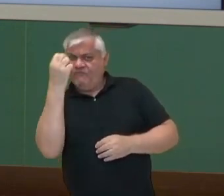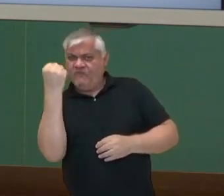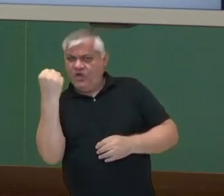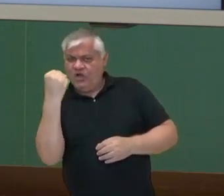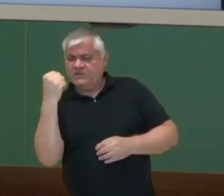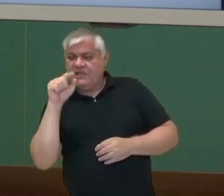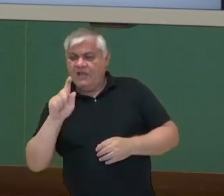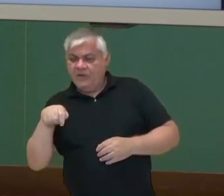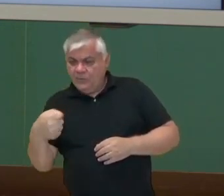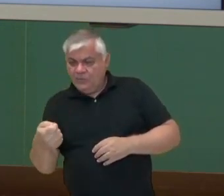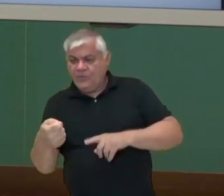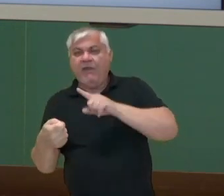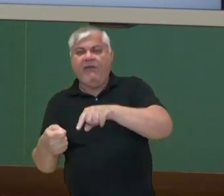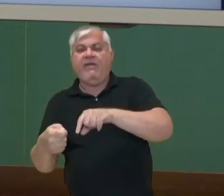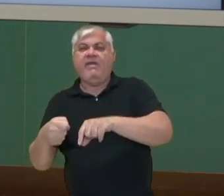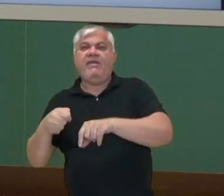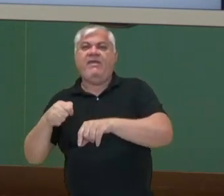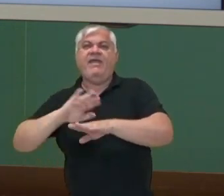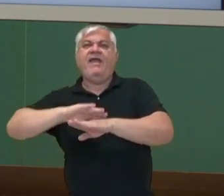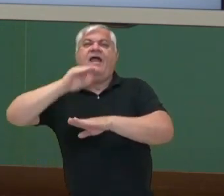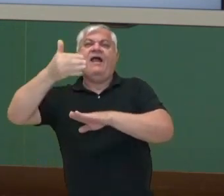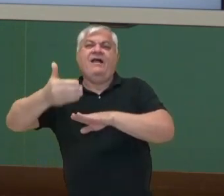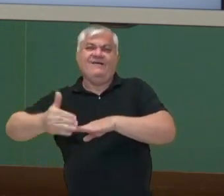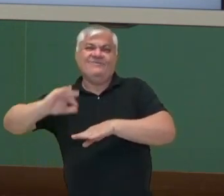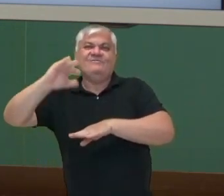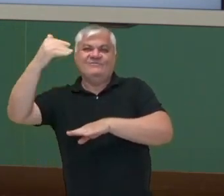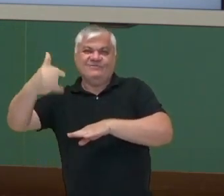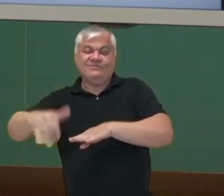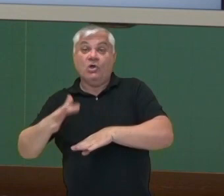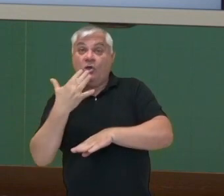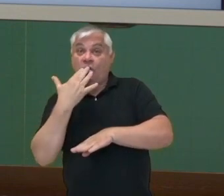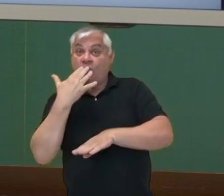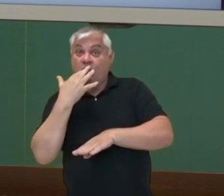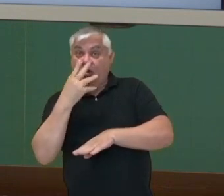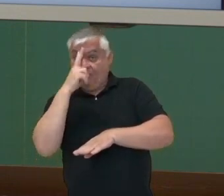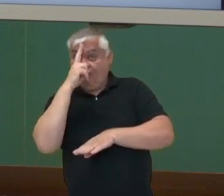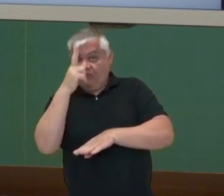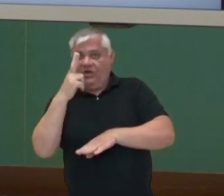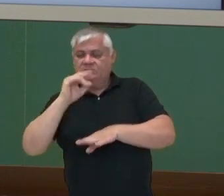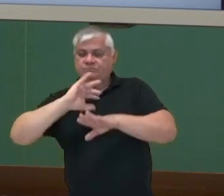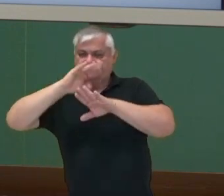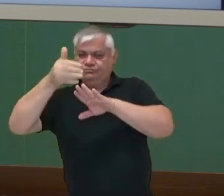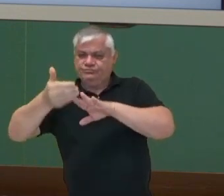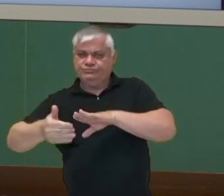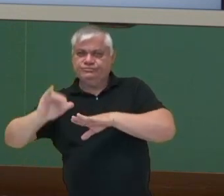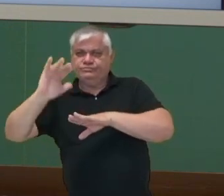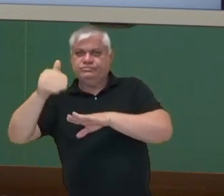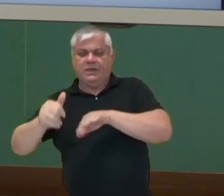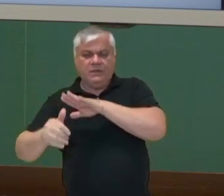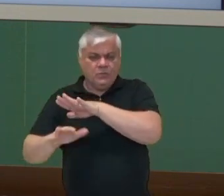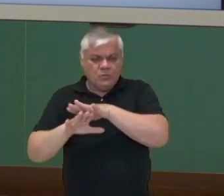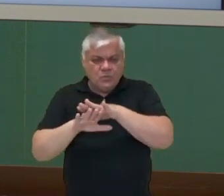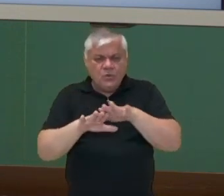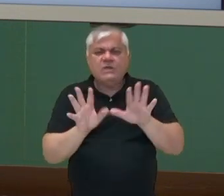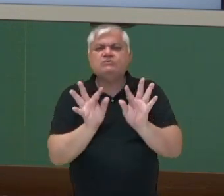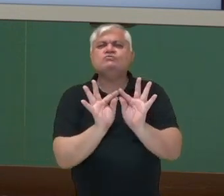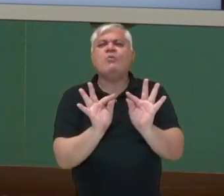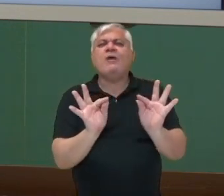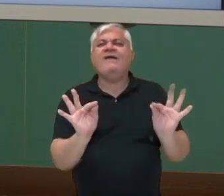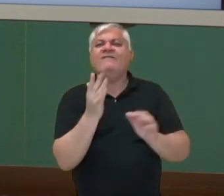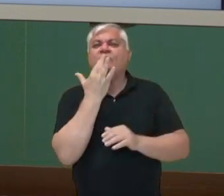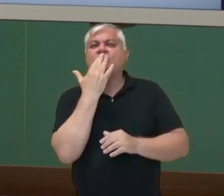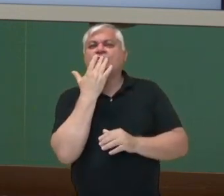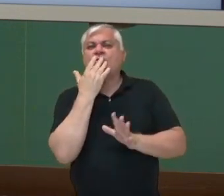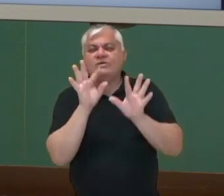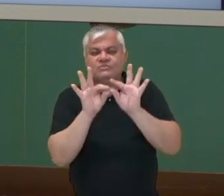uma região mais alta, de serra, mais elevada de altitude. E as de cores mais claras